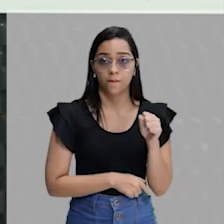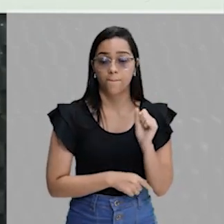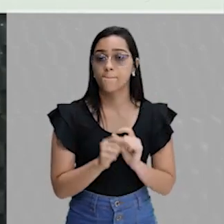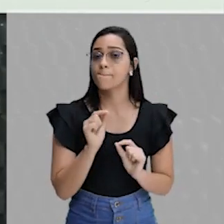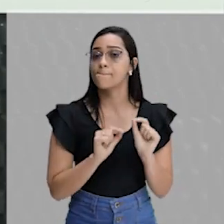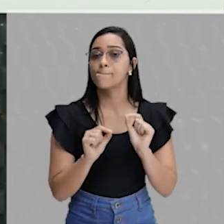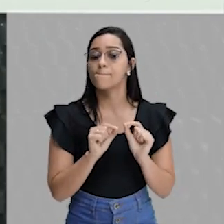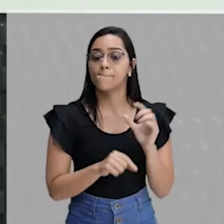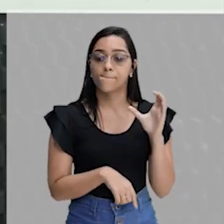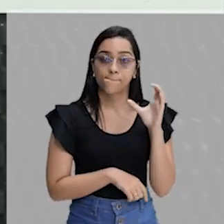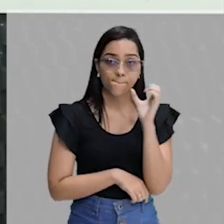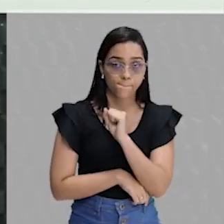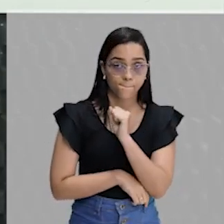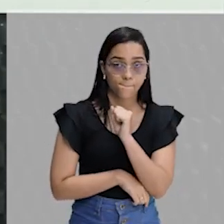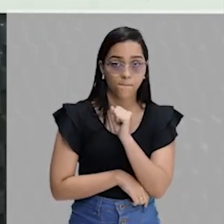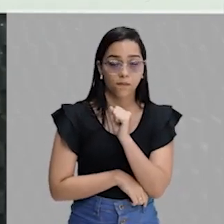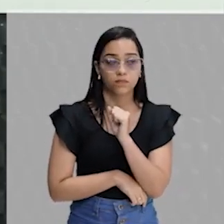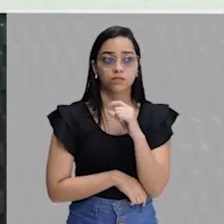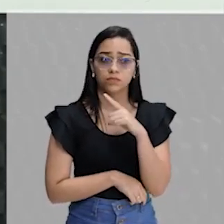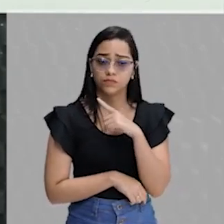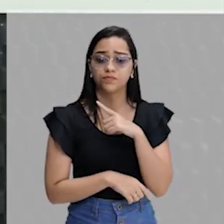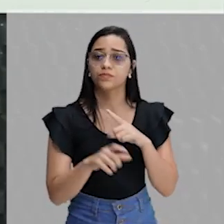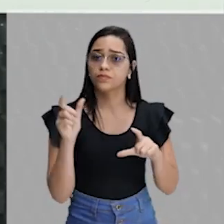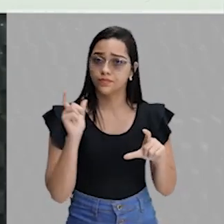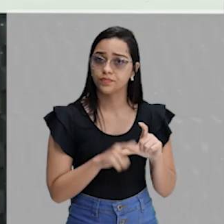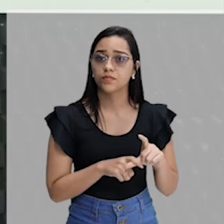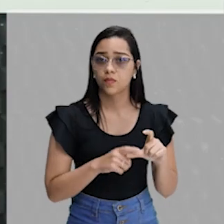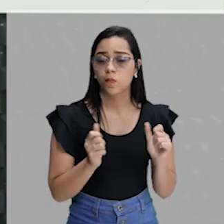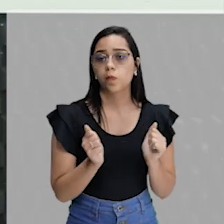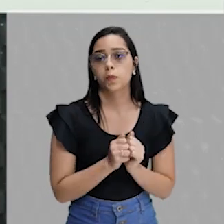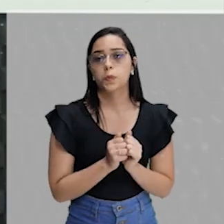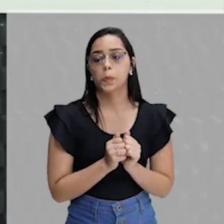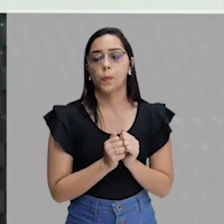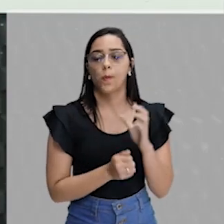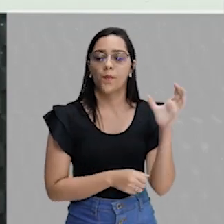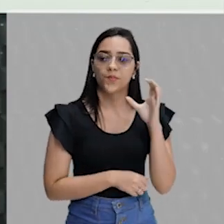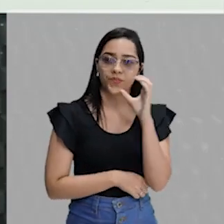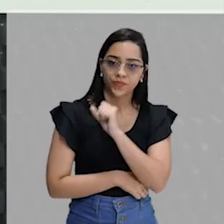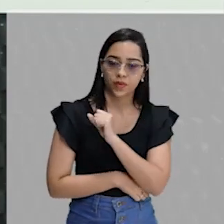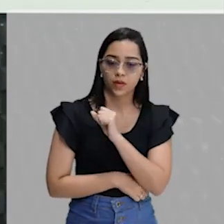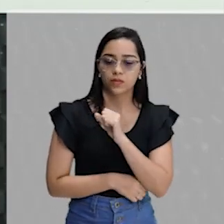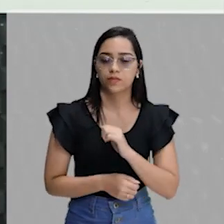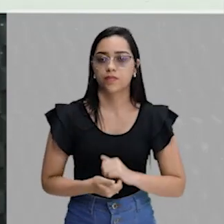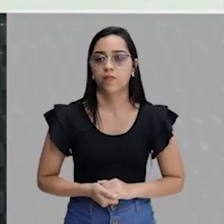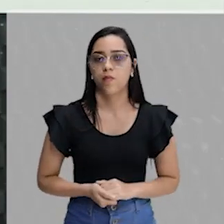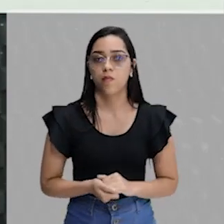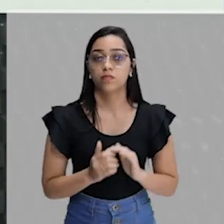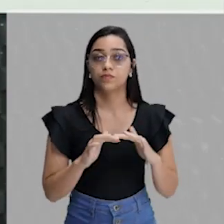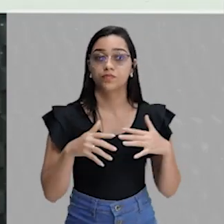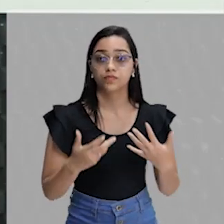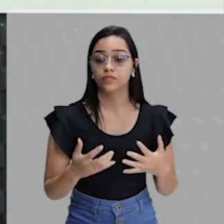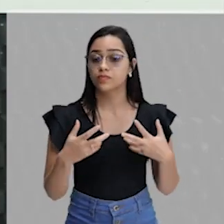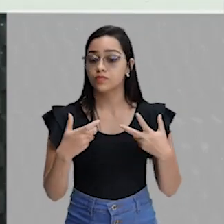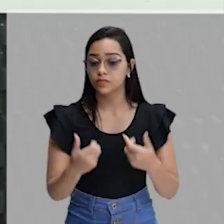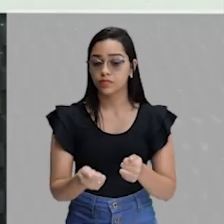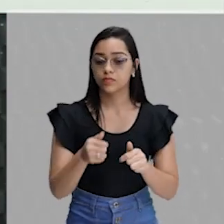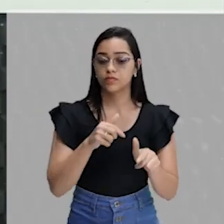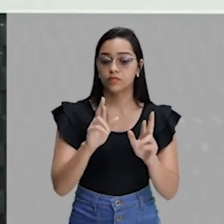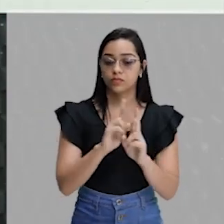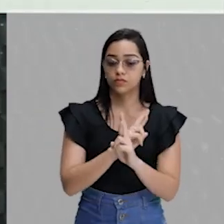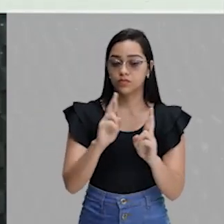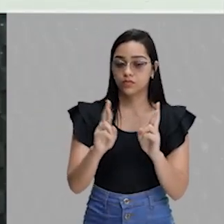da velocidade. Tem uma dependência com essa velocidade, tá ok? Então, toda